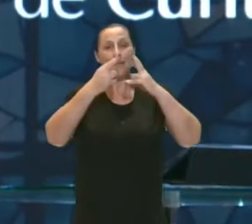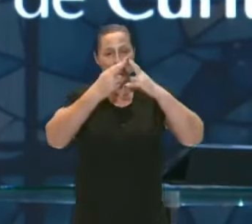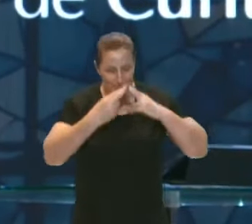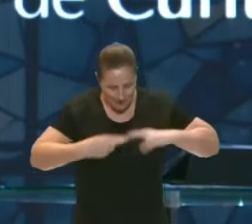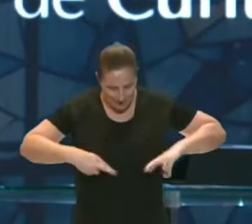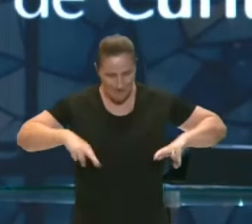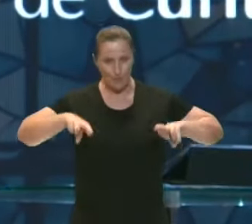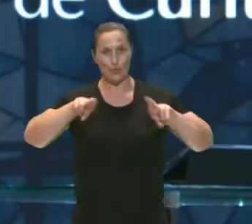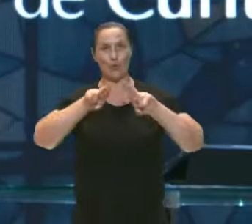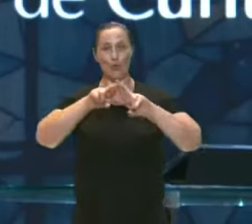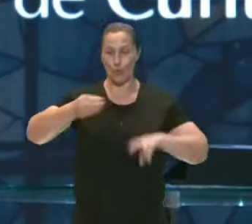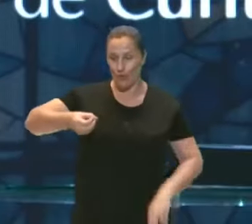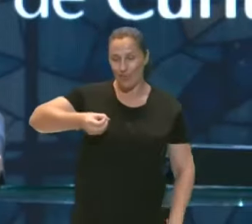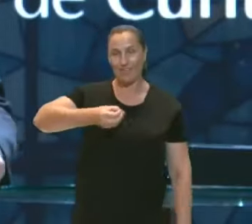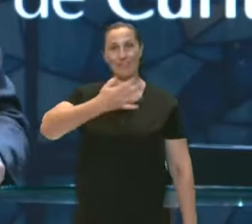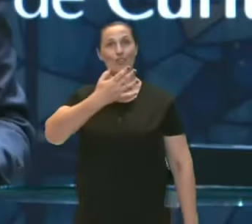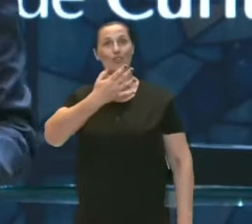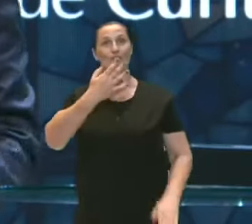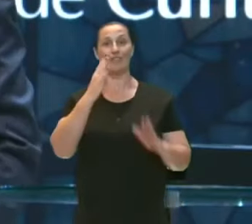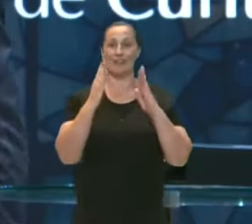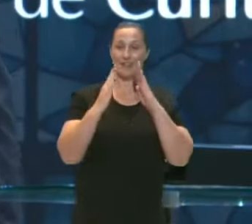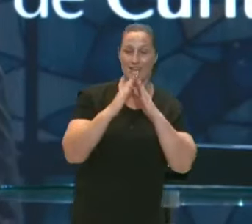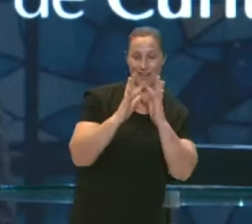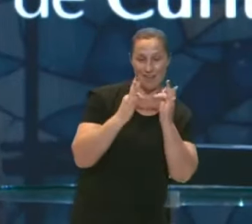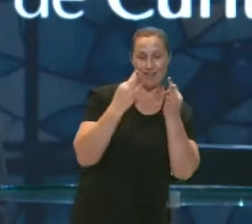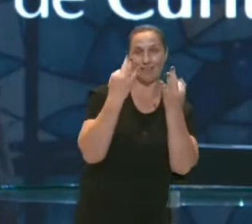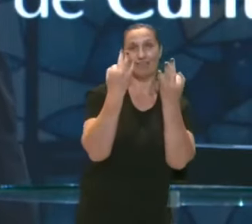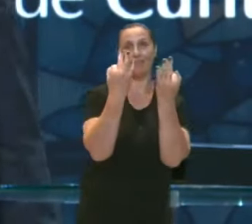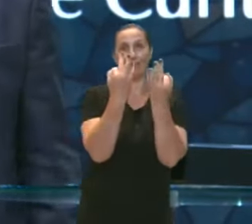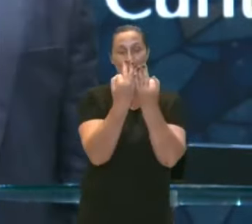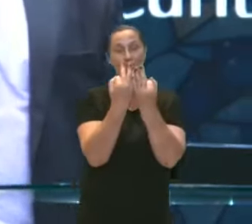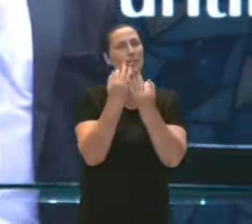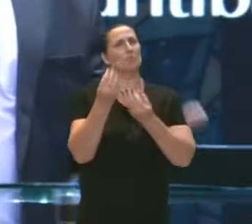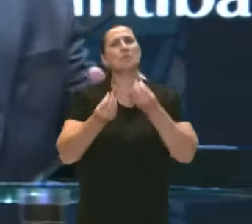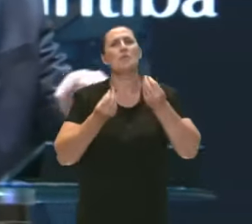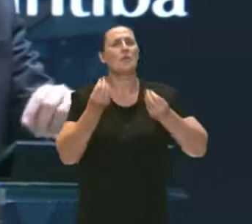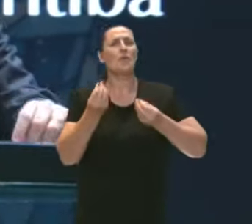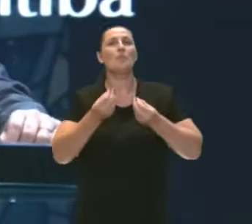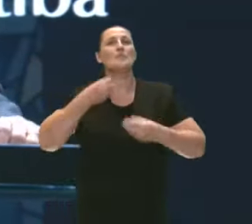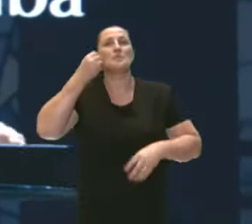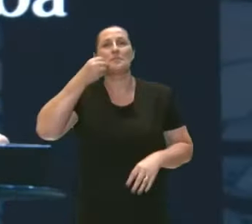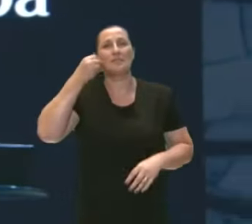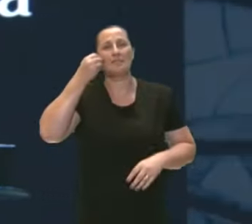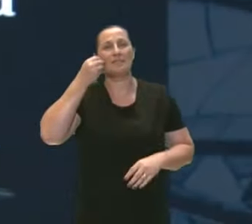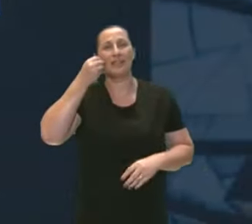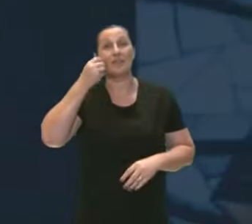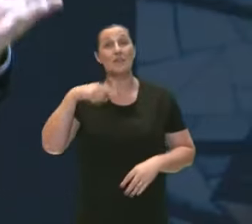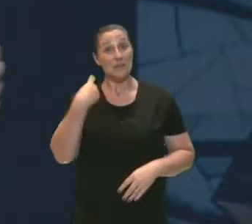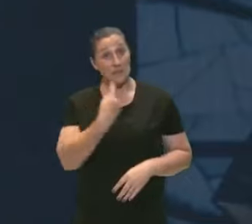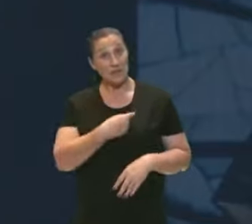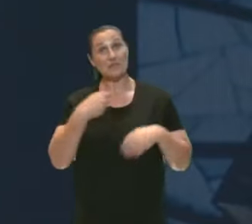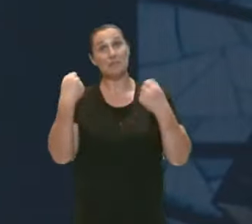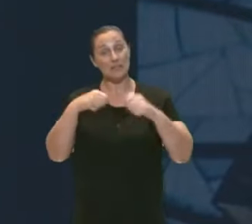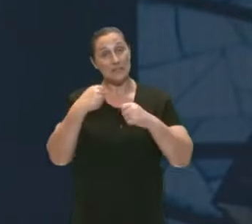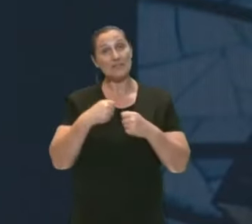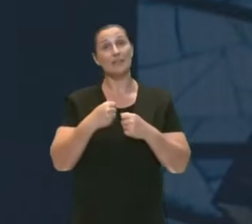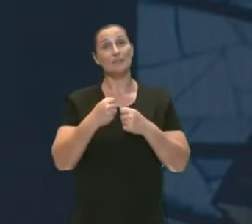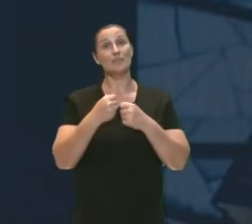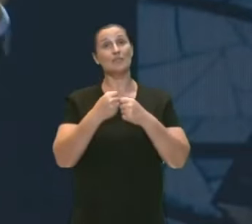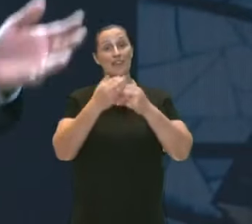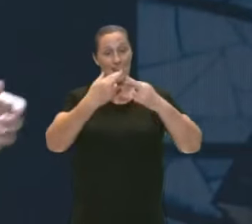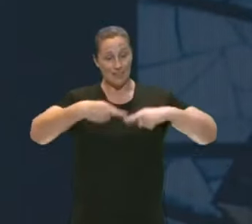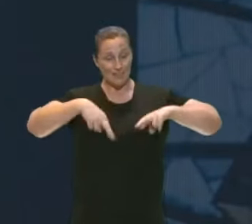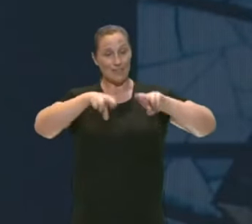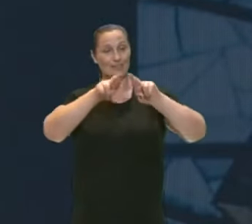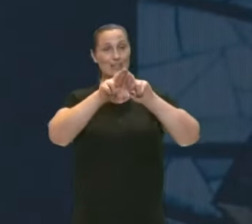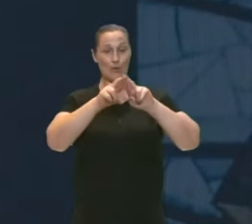renovação de Deus no nosso lar e na nossa família. Porque nós precisamos disso. O ano novo começa, você está cheio